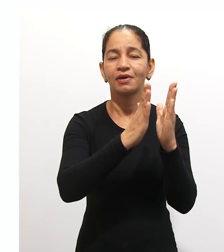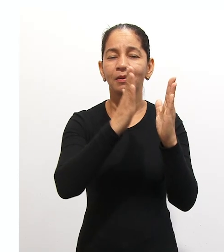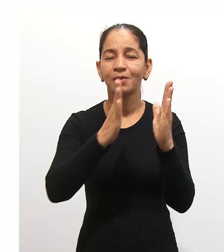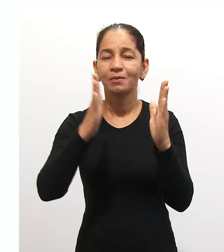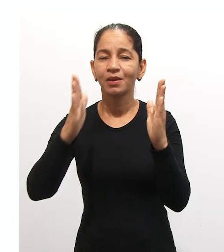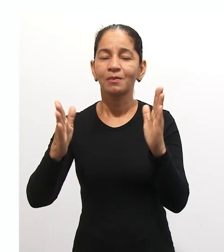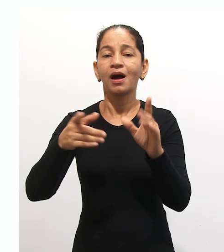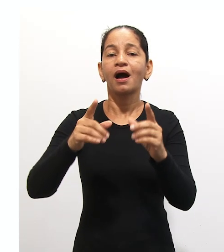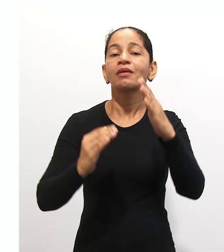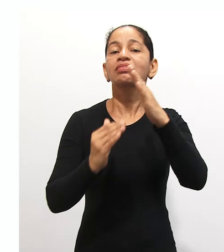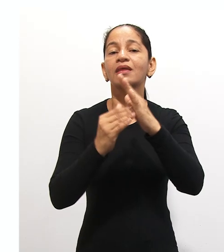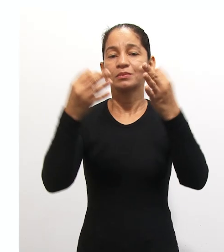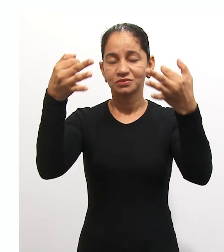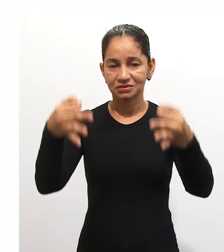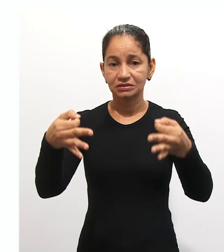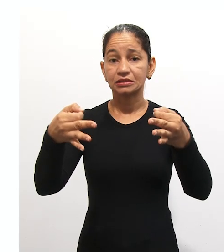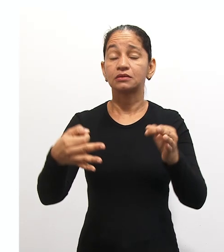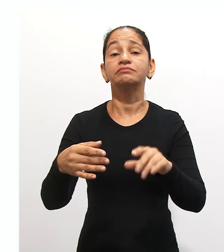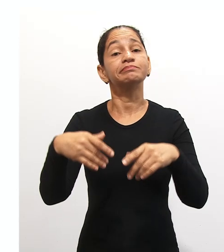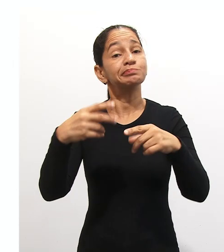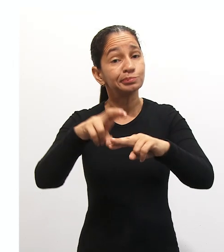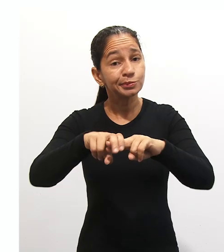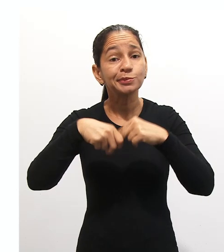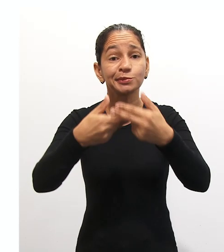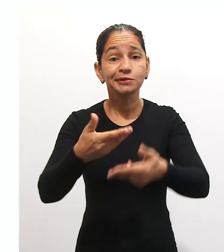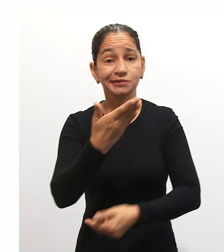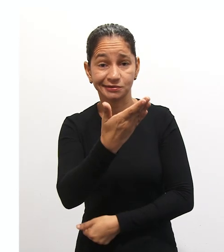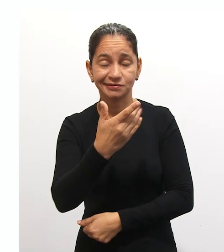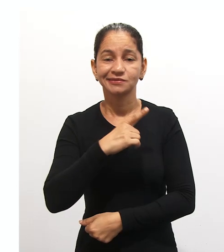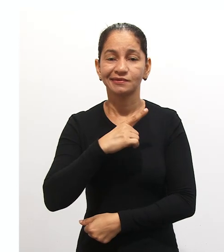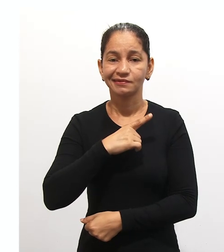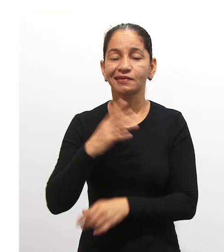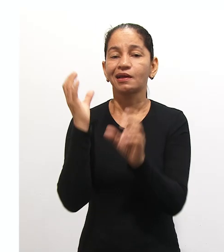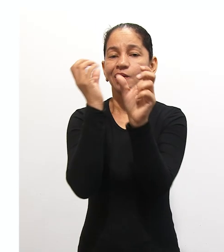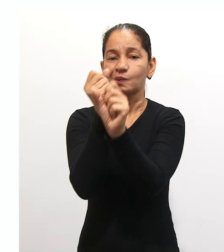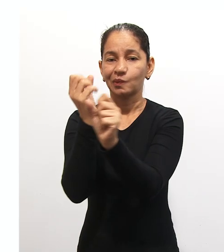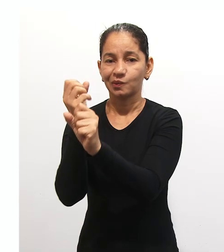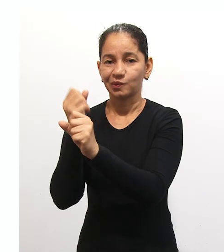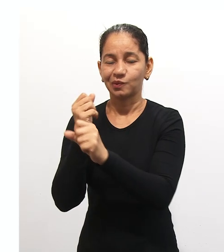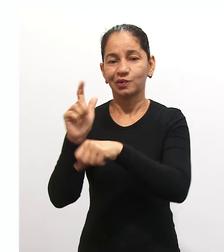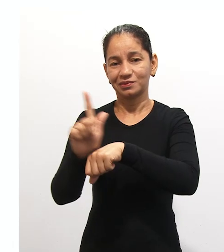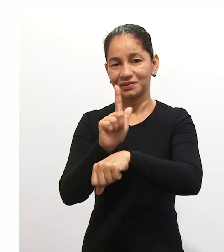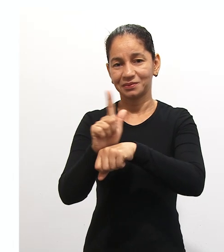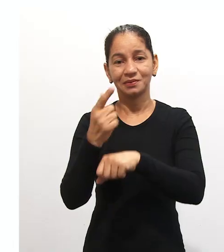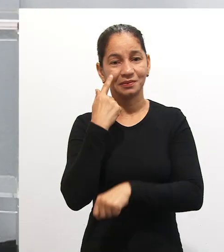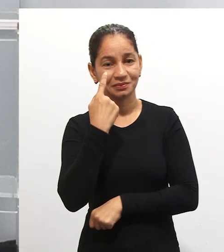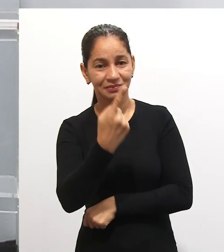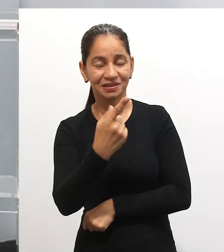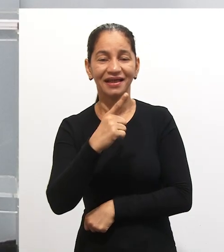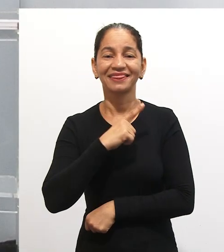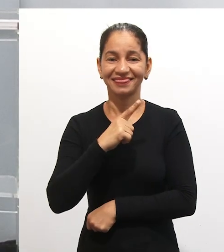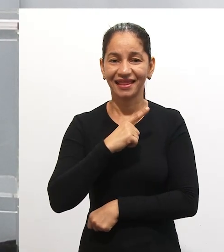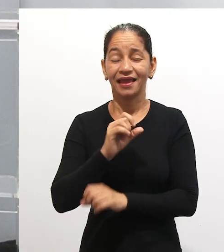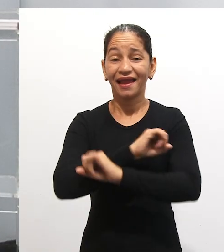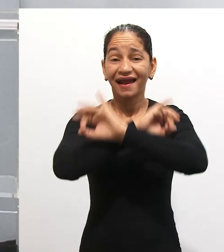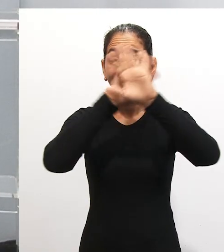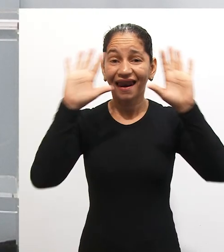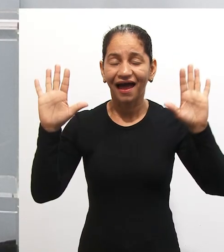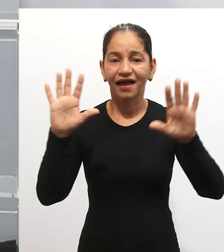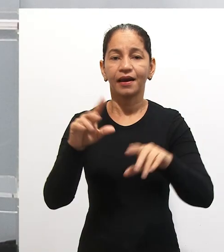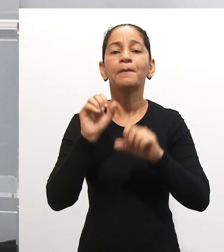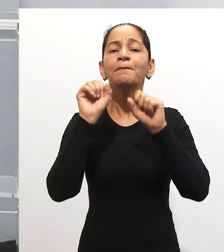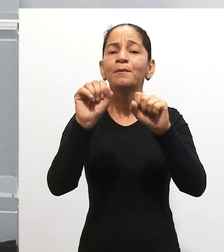Mas aqui é um motivo por que a gente usa a contabilidade gerencial. A contabilidade gerencial ela pode utilizar a ferramenta